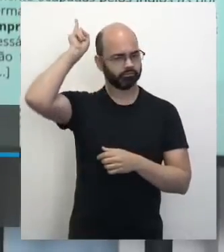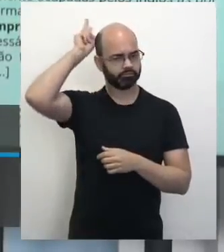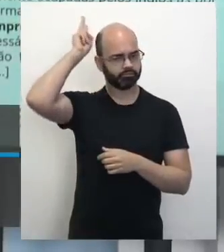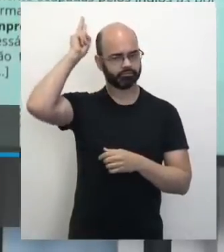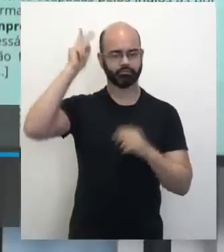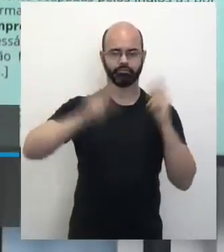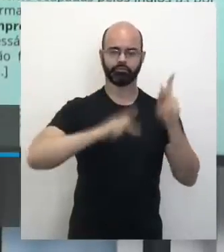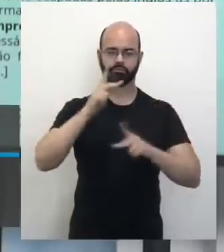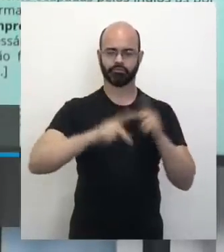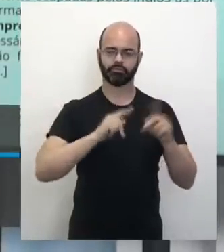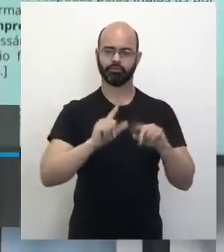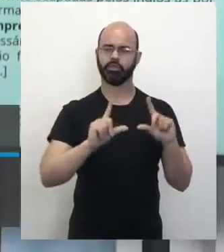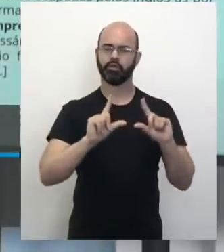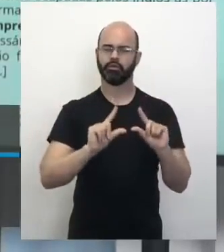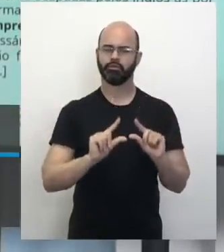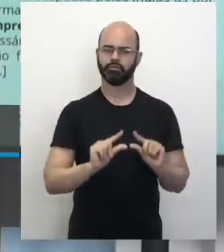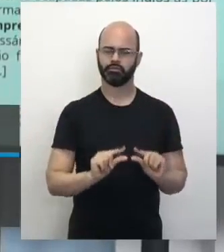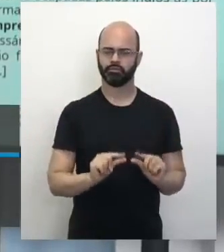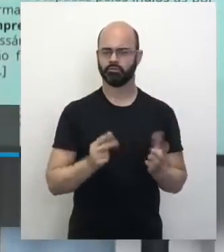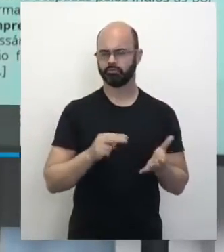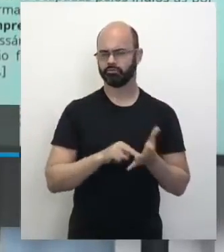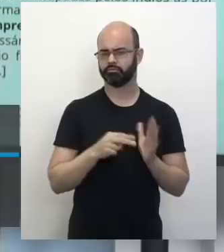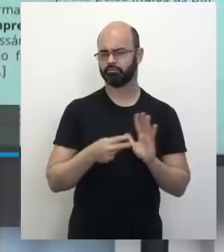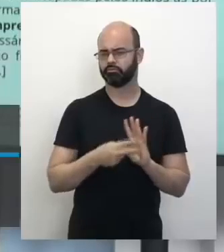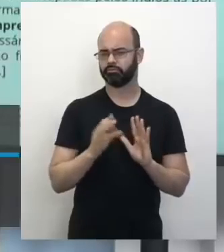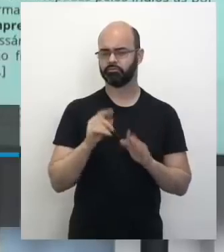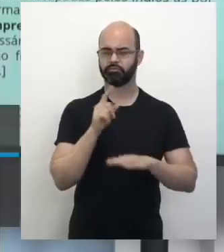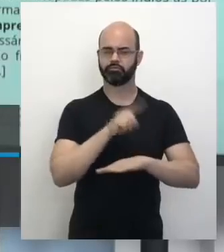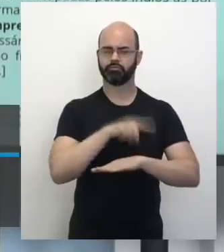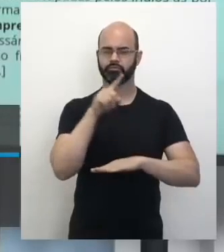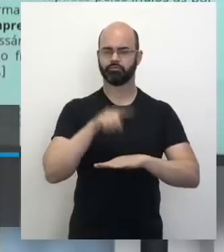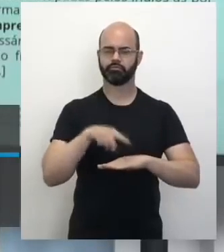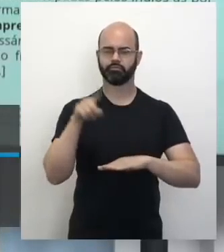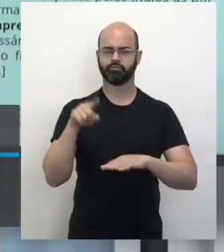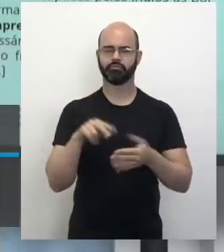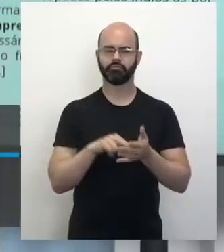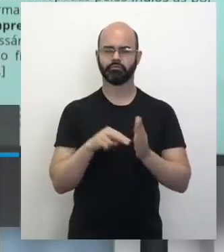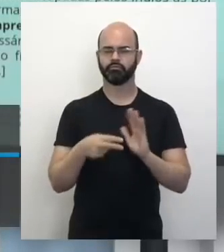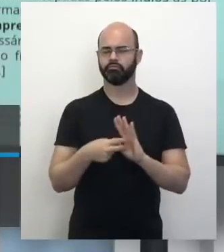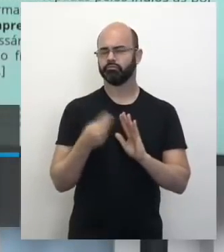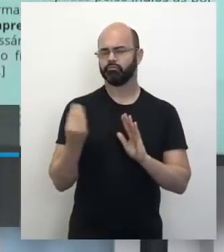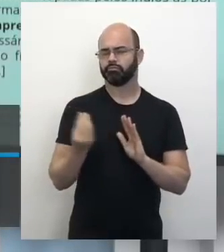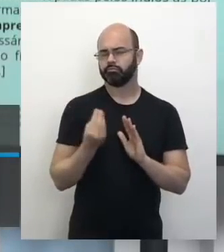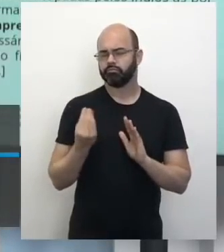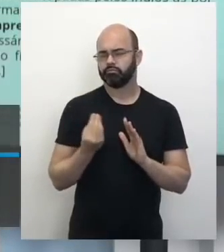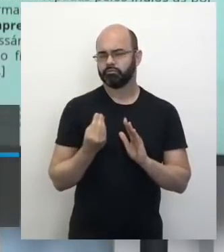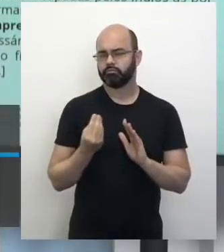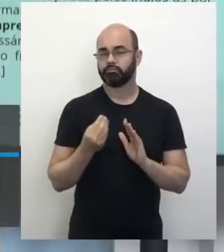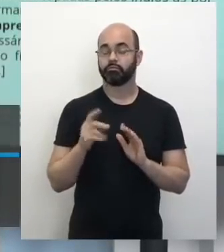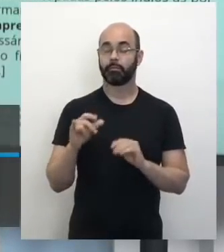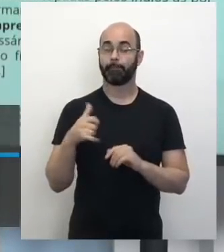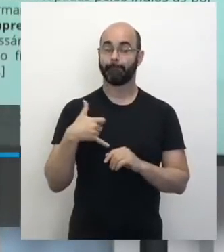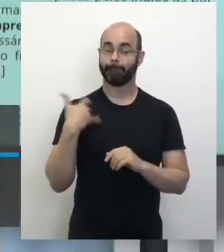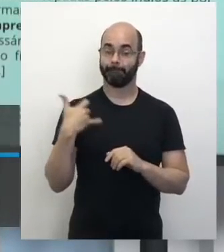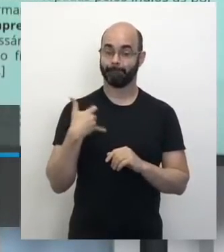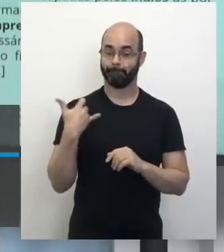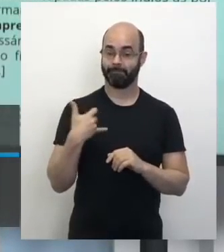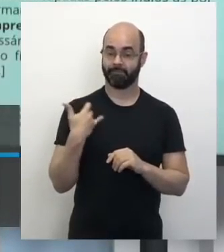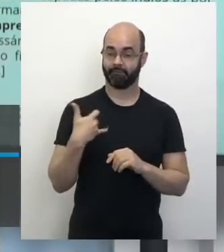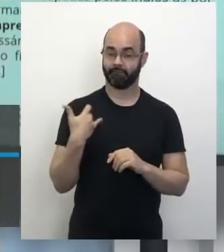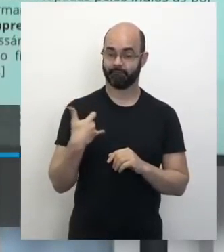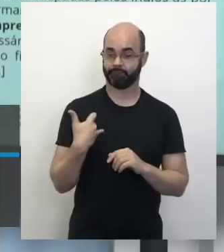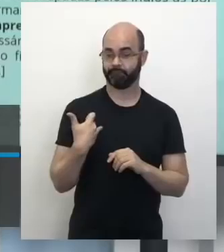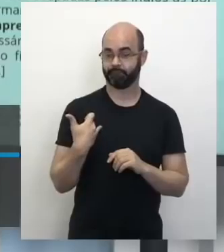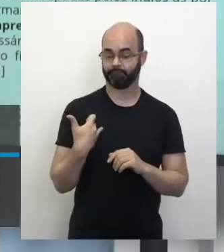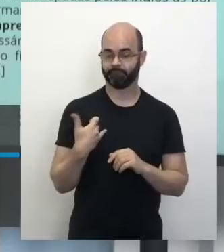importante porque a gente acaba está explicando, né, esse gráfico, né, que mostra basicamente a idade, né, da população,